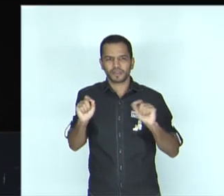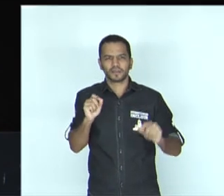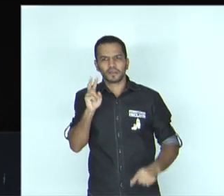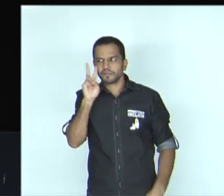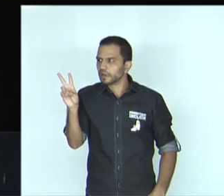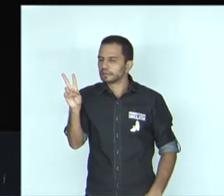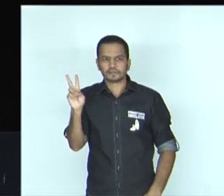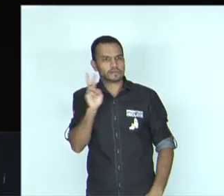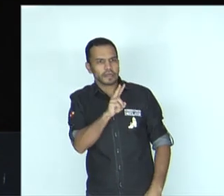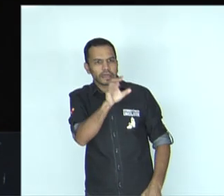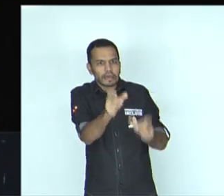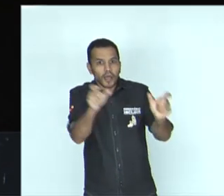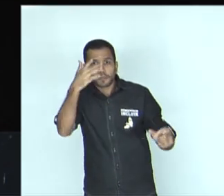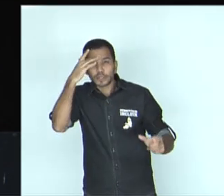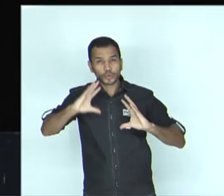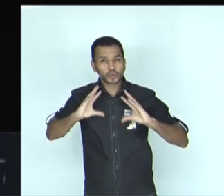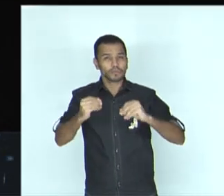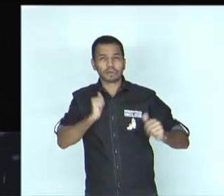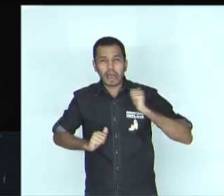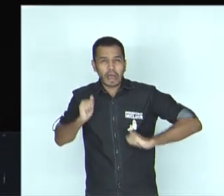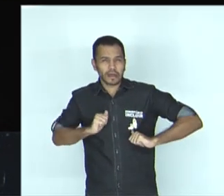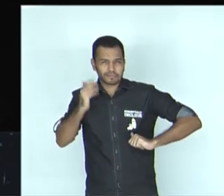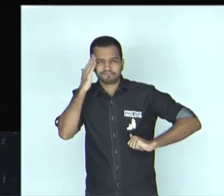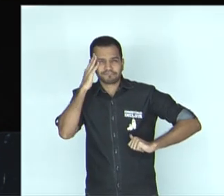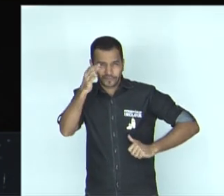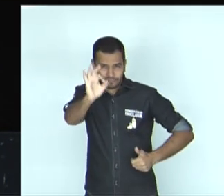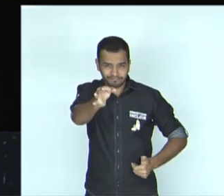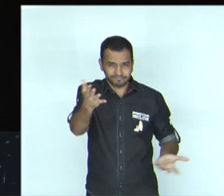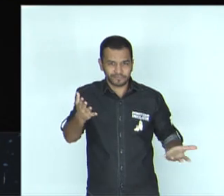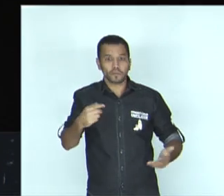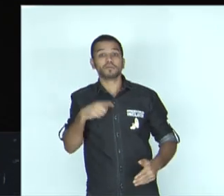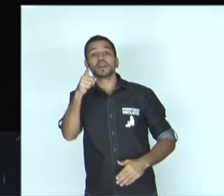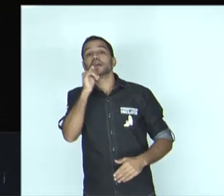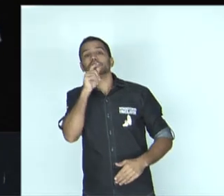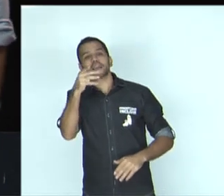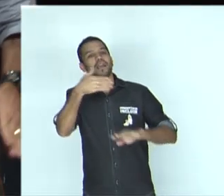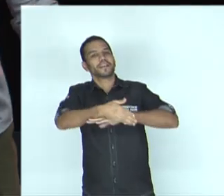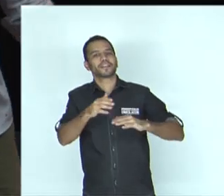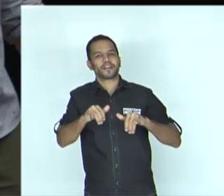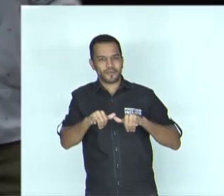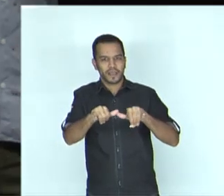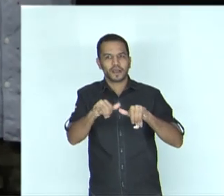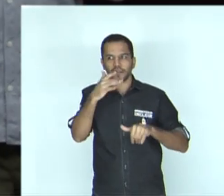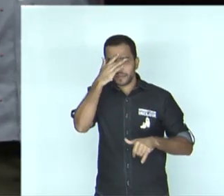gente ansiosa, sim ou não? Você olha para o cara entrando no mercado, ele entra assim, ó.